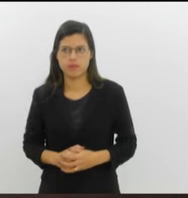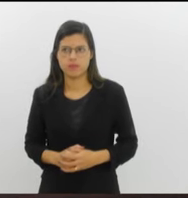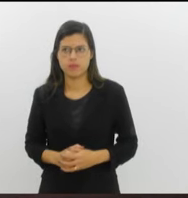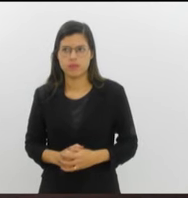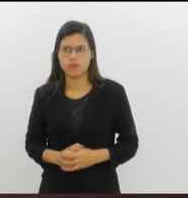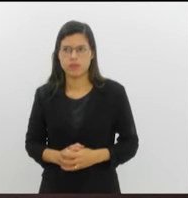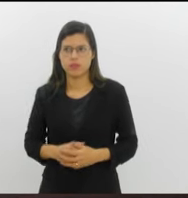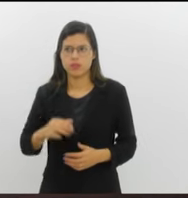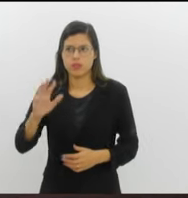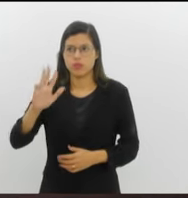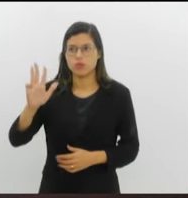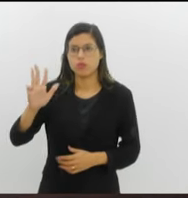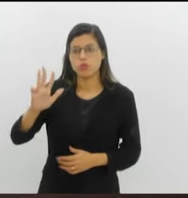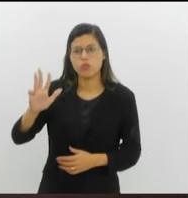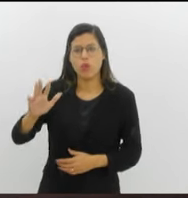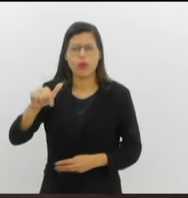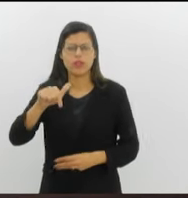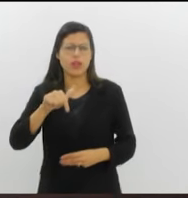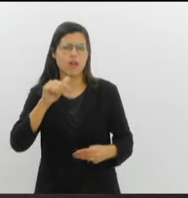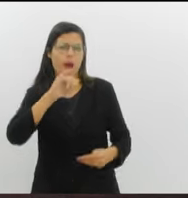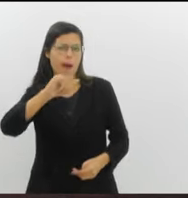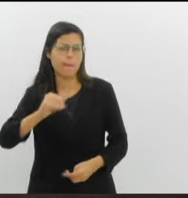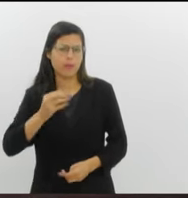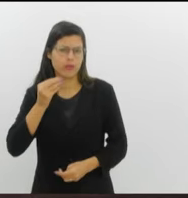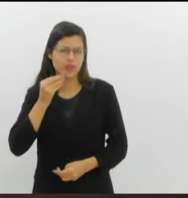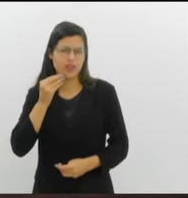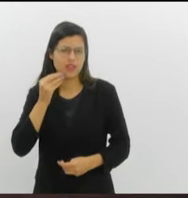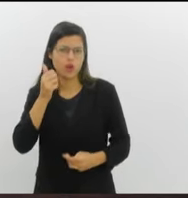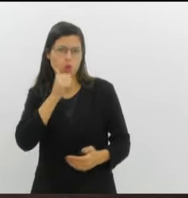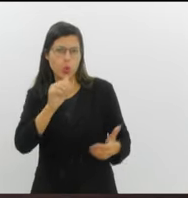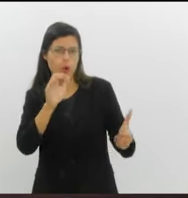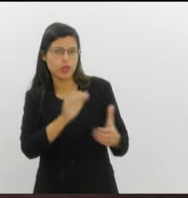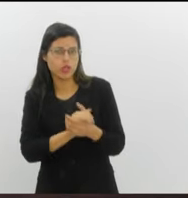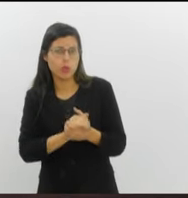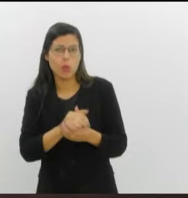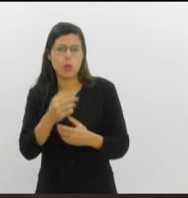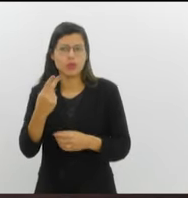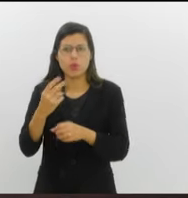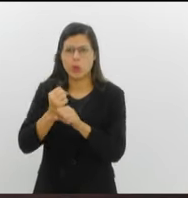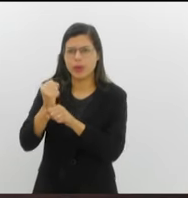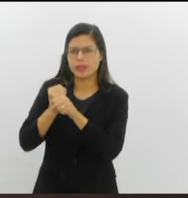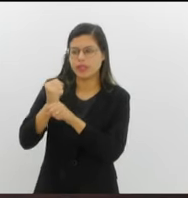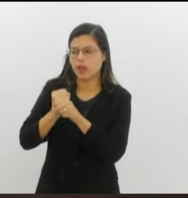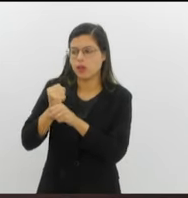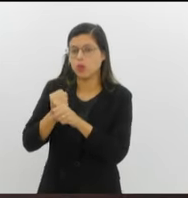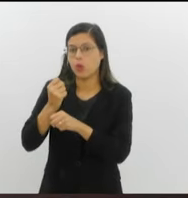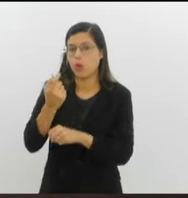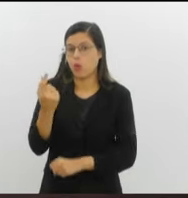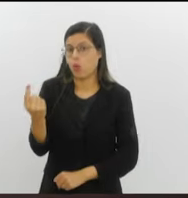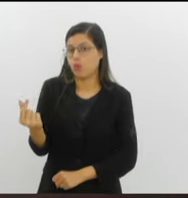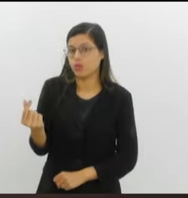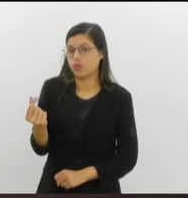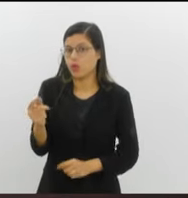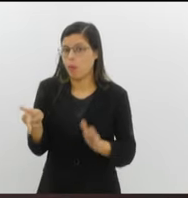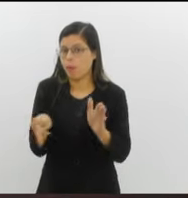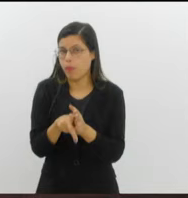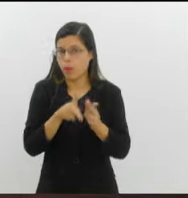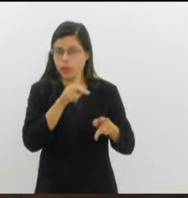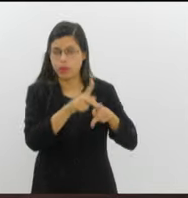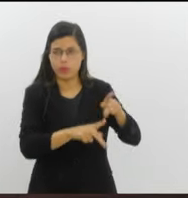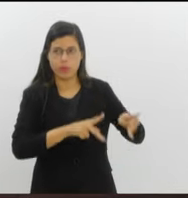Lula está em lua de mel com Janja há quase 2 anos, com as custas e o dinheiro do povo, porque não existe dinheiro